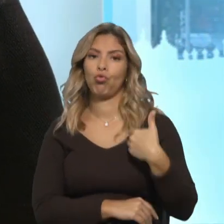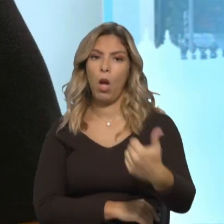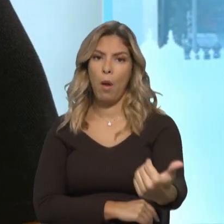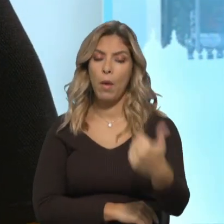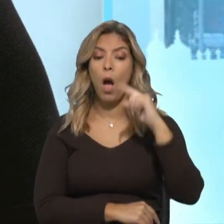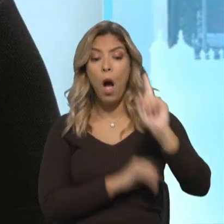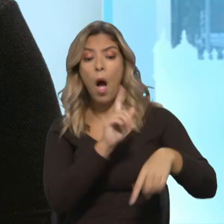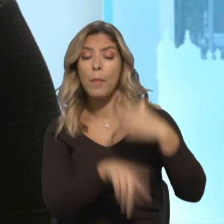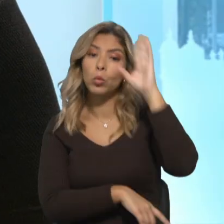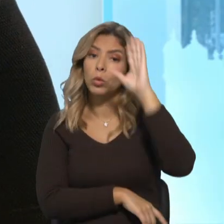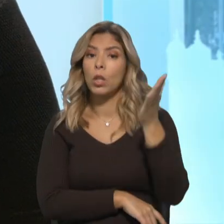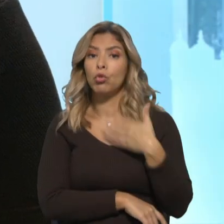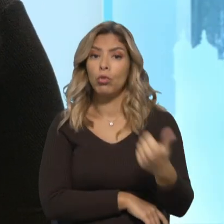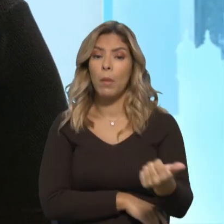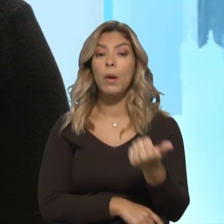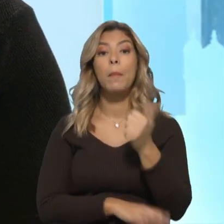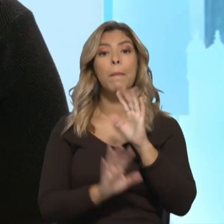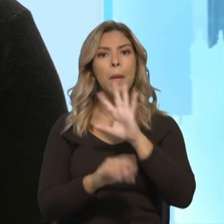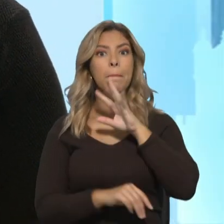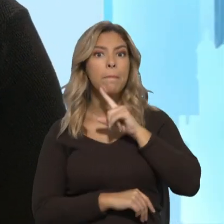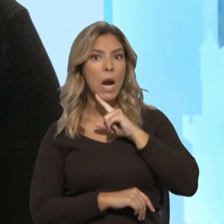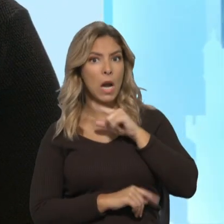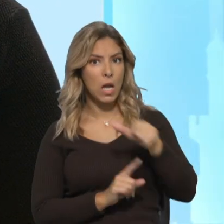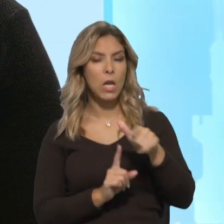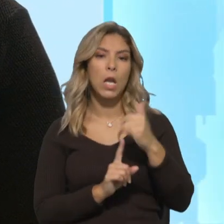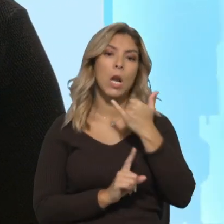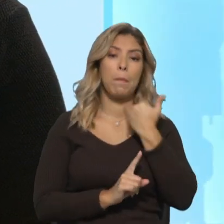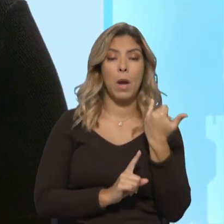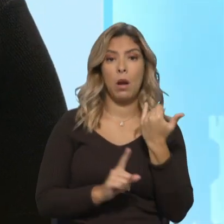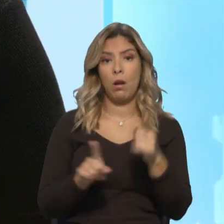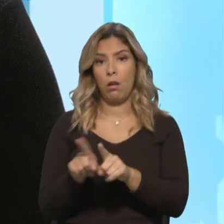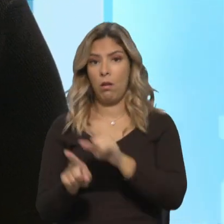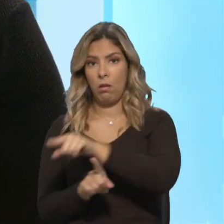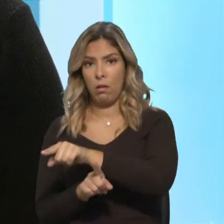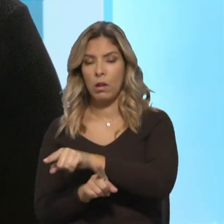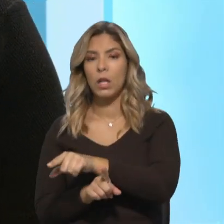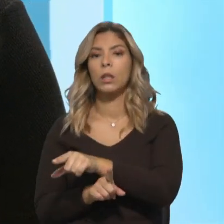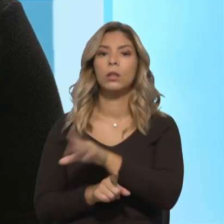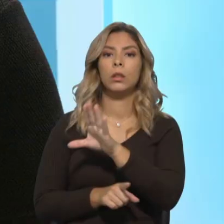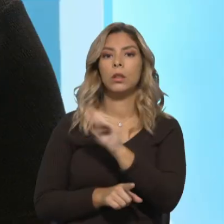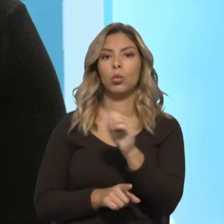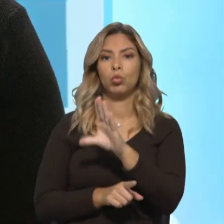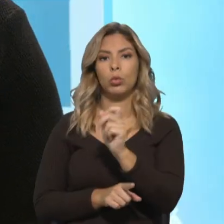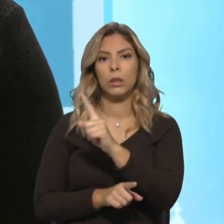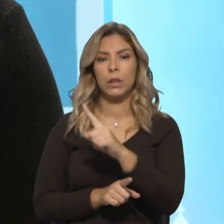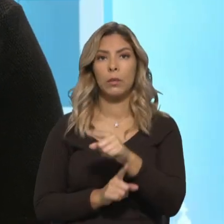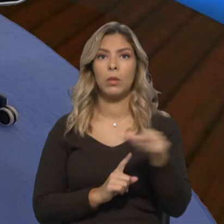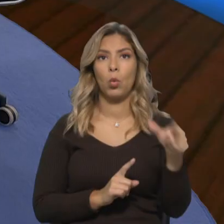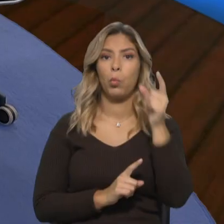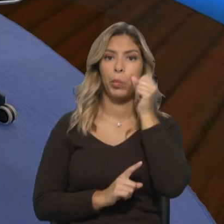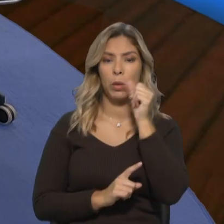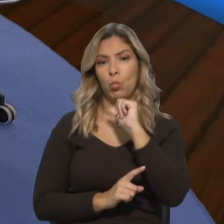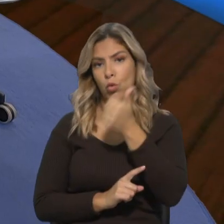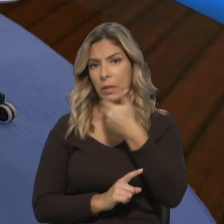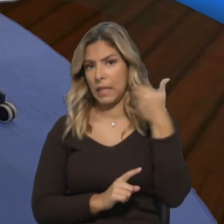Felizmente a mãe, irmã do tio São José Cafasso, deu-lhe sempre apoio. Ele ficou órfão do pai